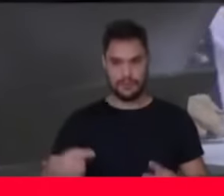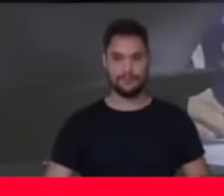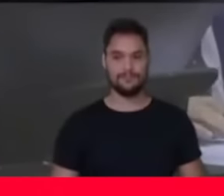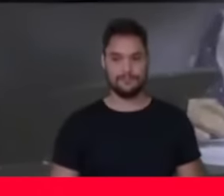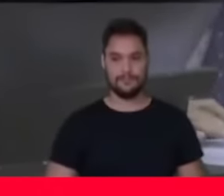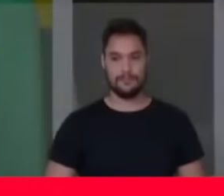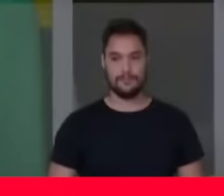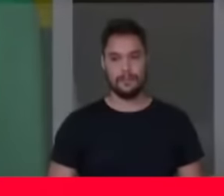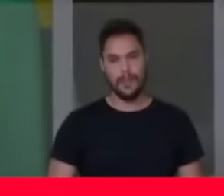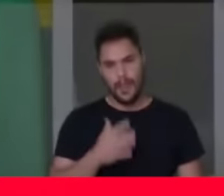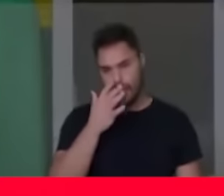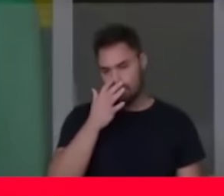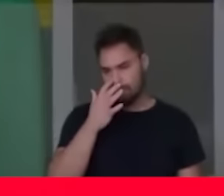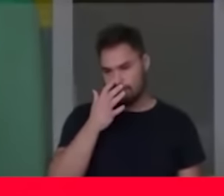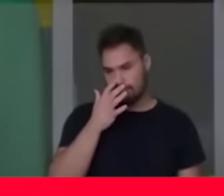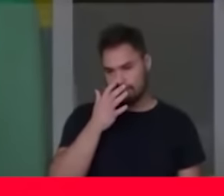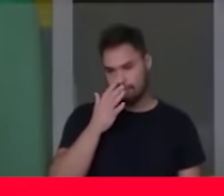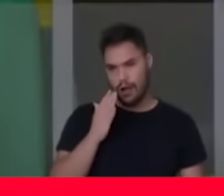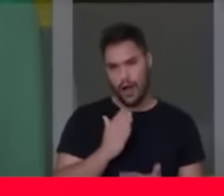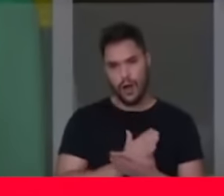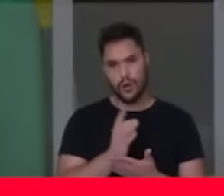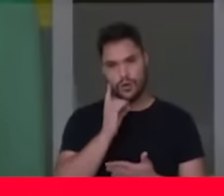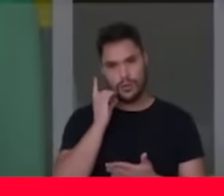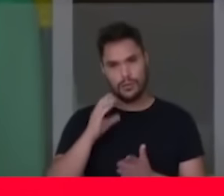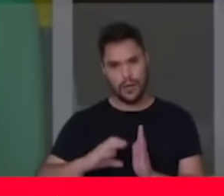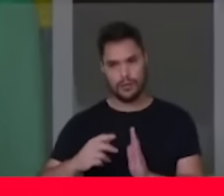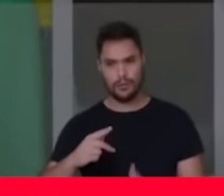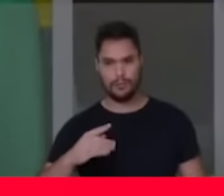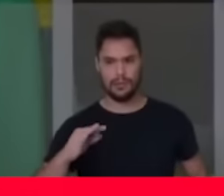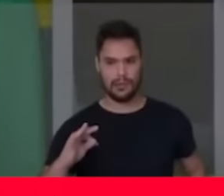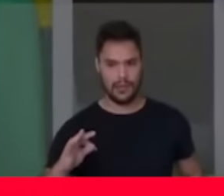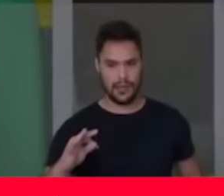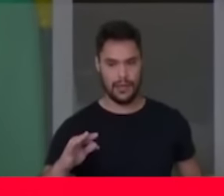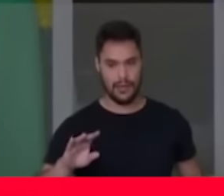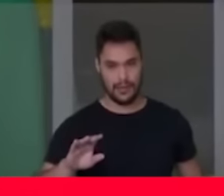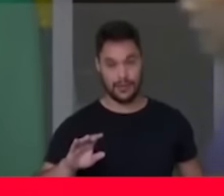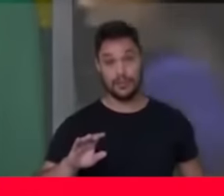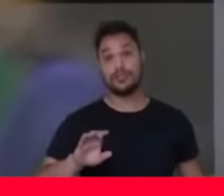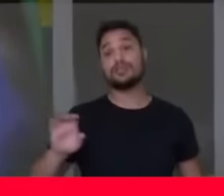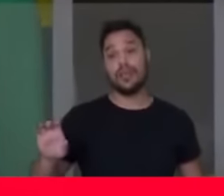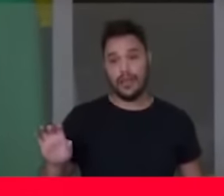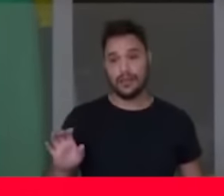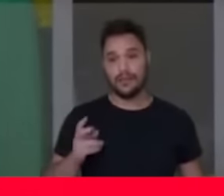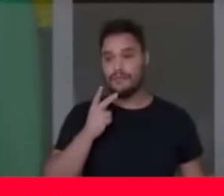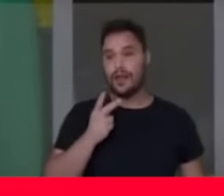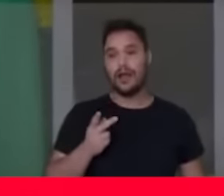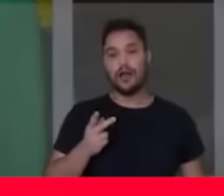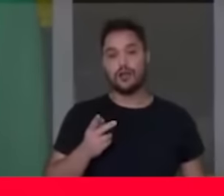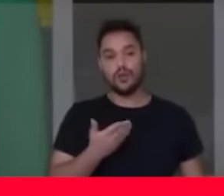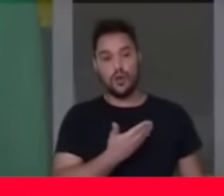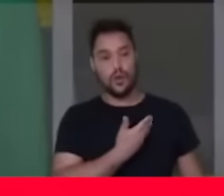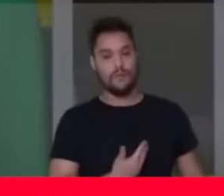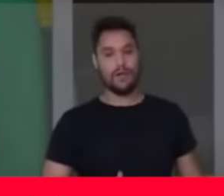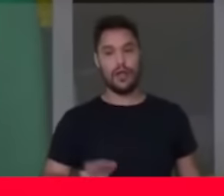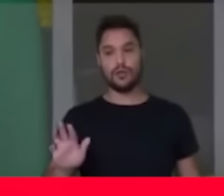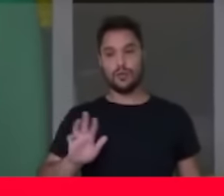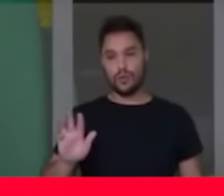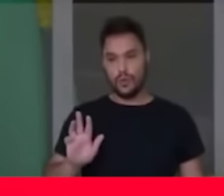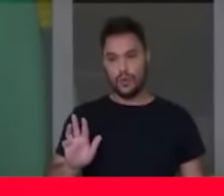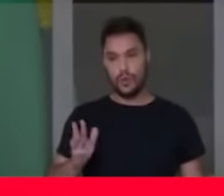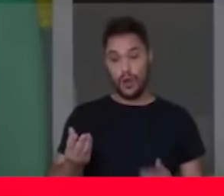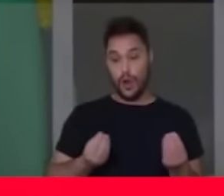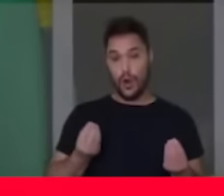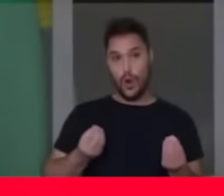Bom, ouvindo aqui alguns deputados do PT, alguns deputados de esquerda, falando sobre o governo Lula e sobre como está o